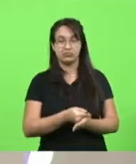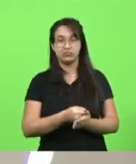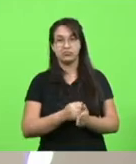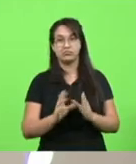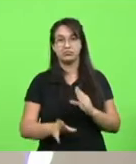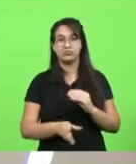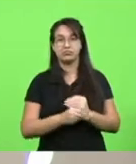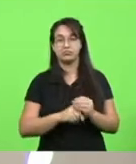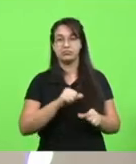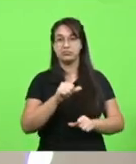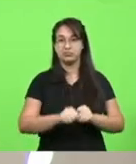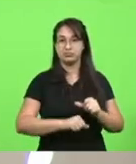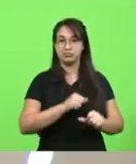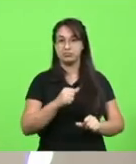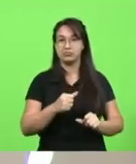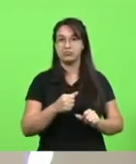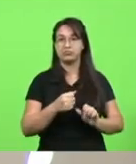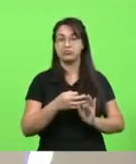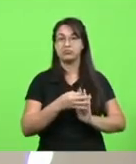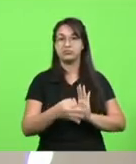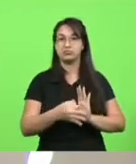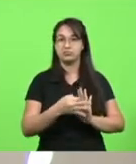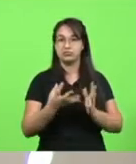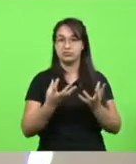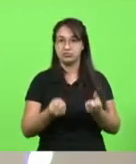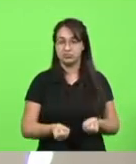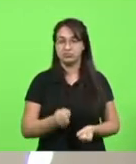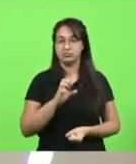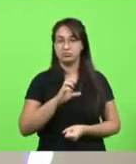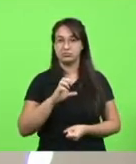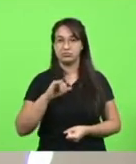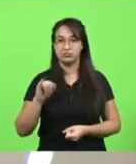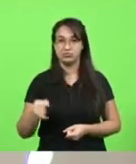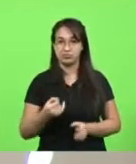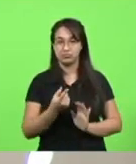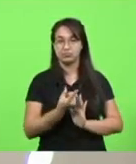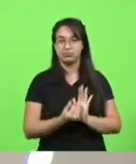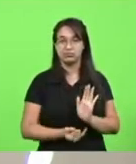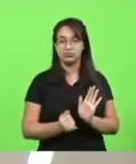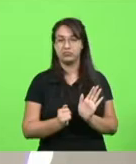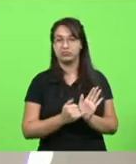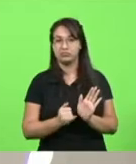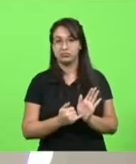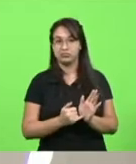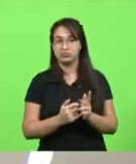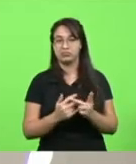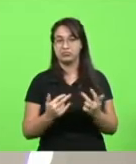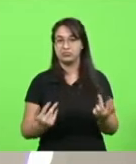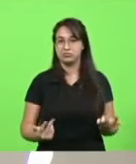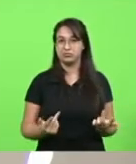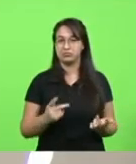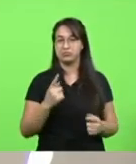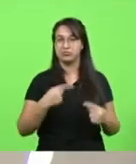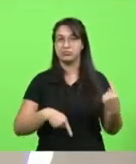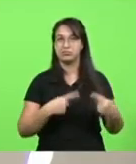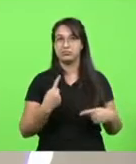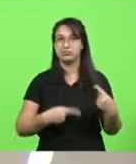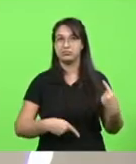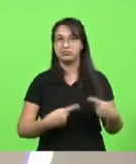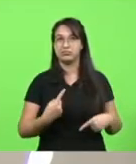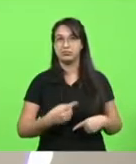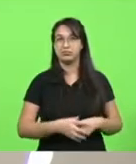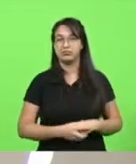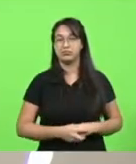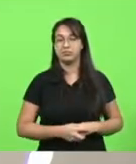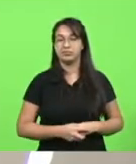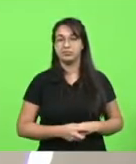modificativa e pareceres favoráveis das Comissões de Constituição e Justiça e Comissão de Finanças e Tributação, em discussão. Não